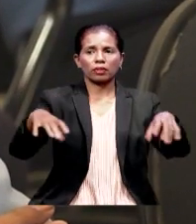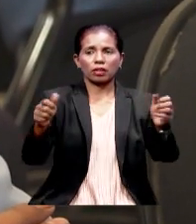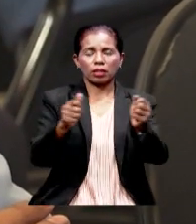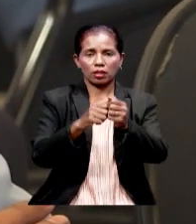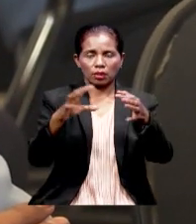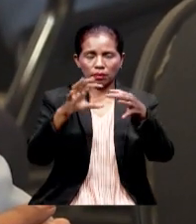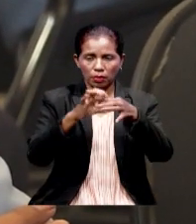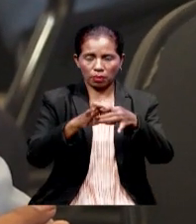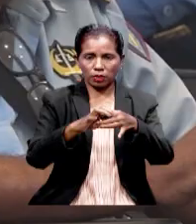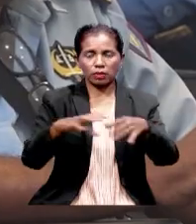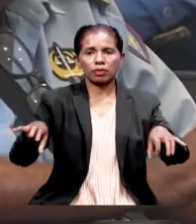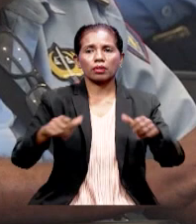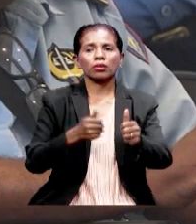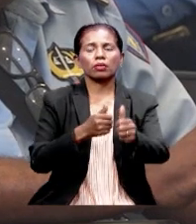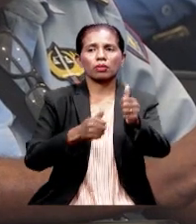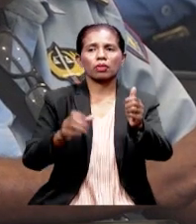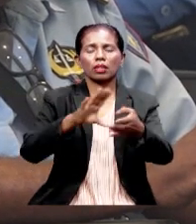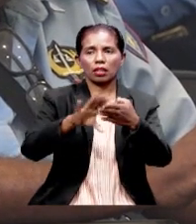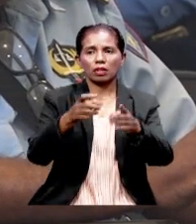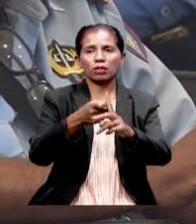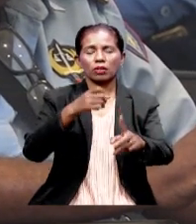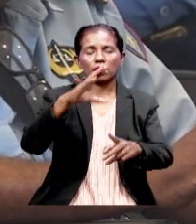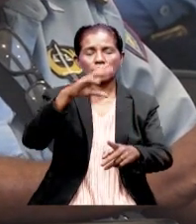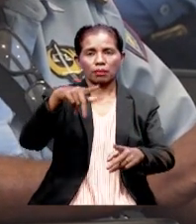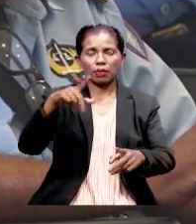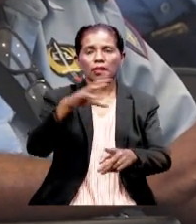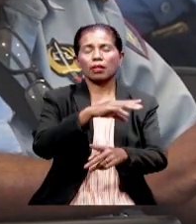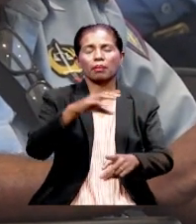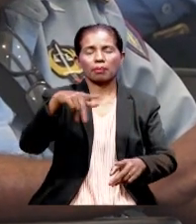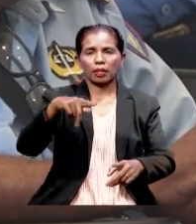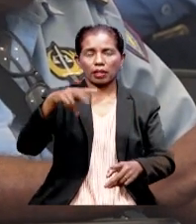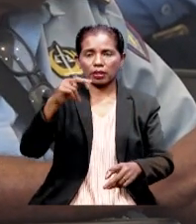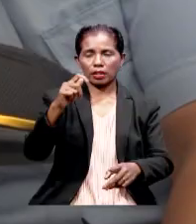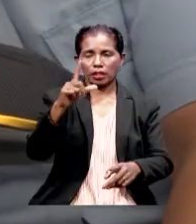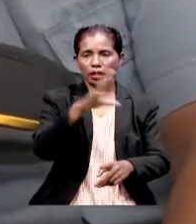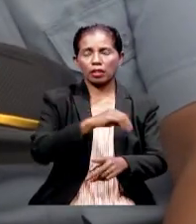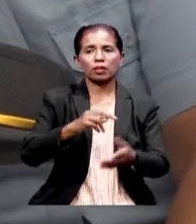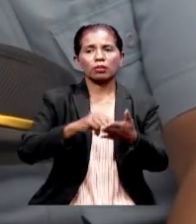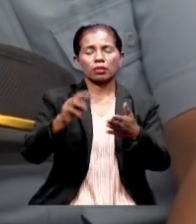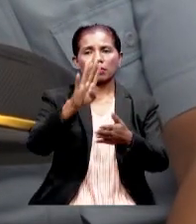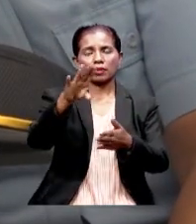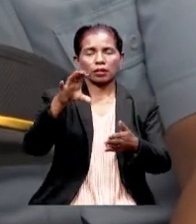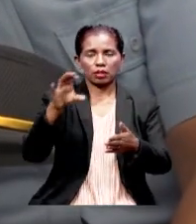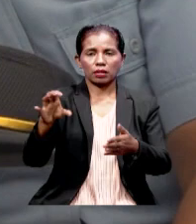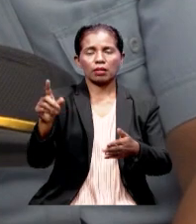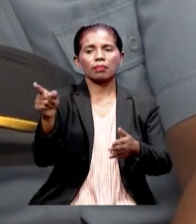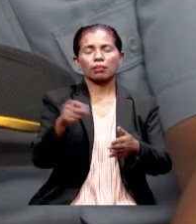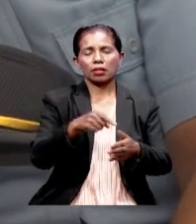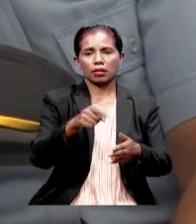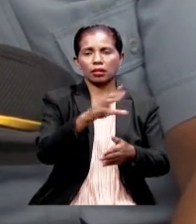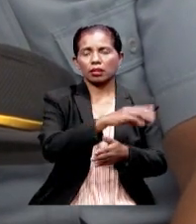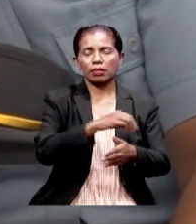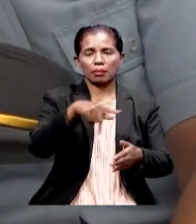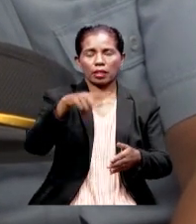membro ativo bazia ba despaisu si komando jeral penteli nian numero atu sat hatru resinen bara sejige trasu